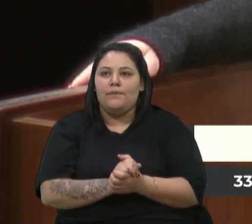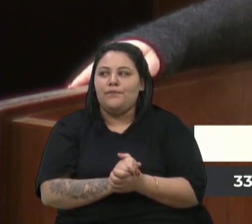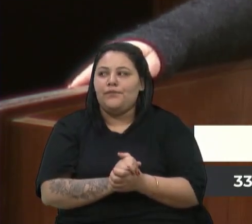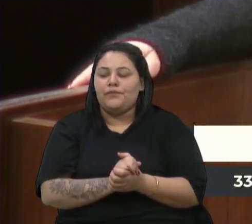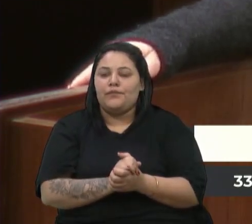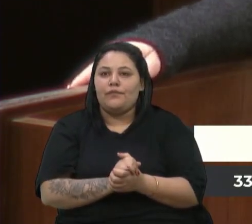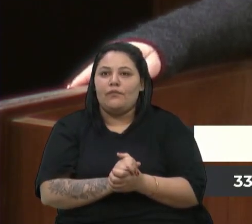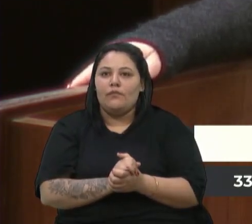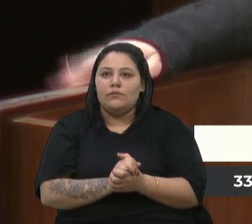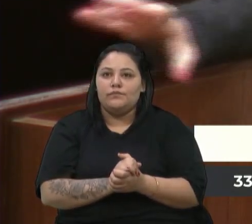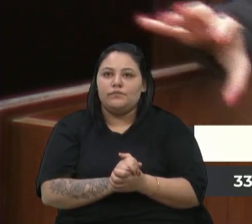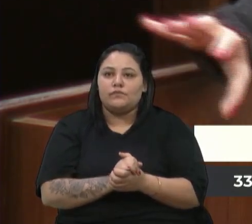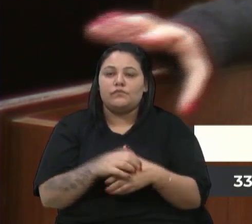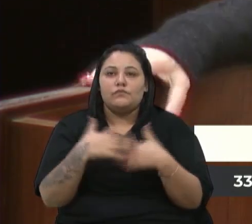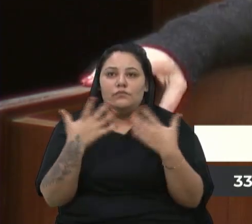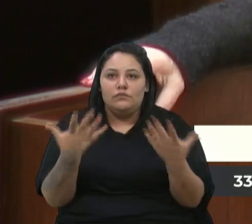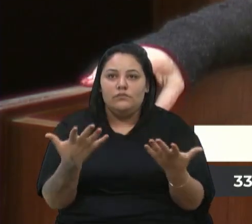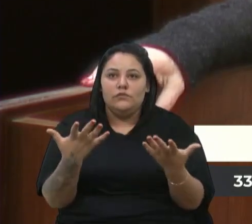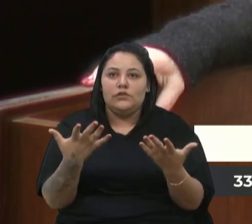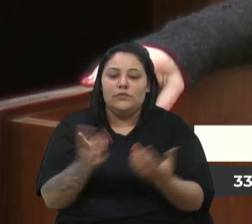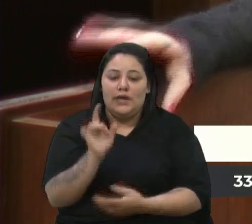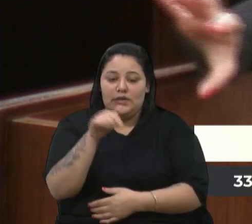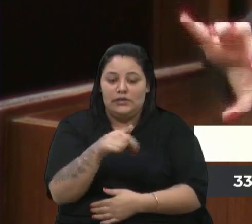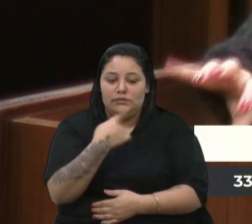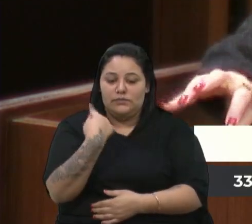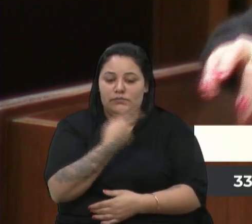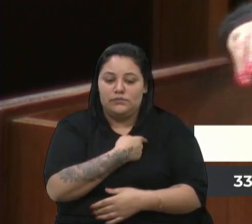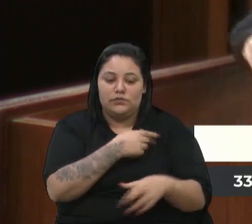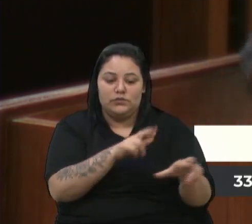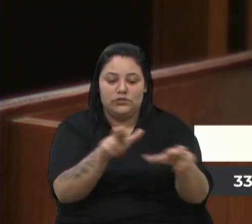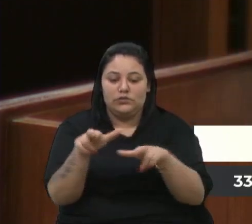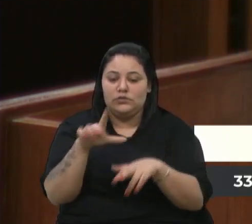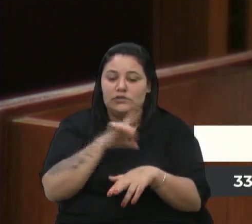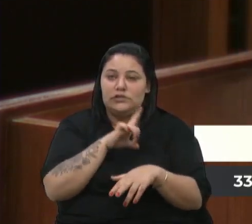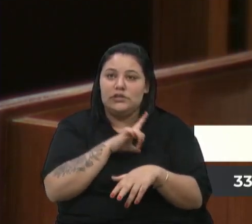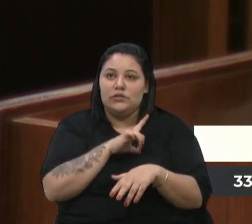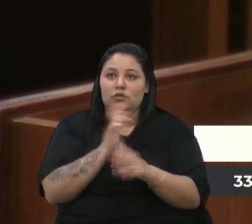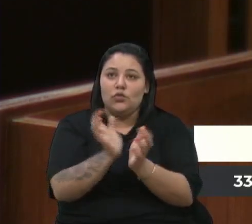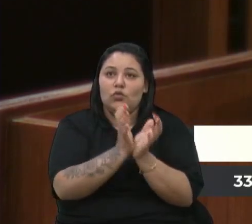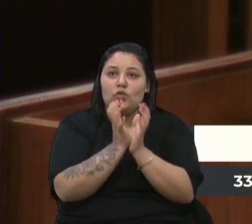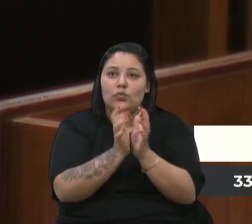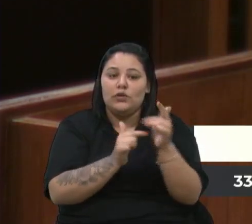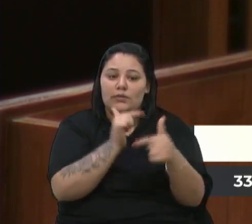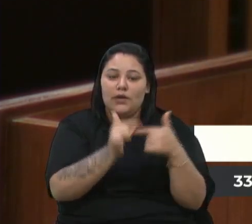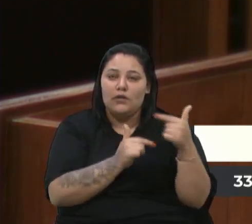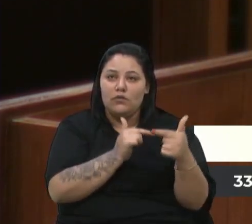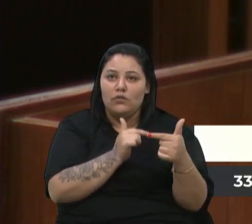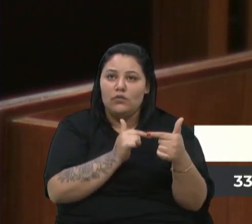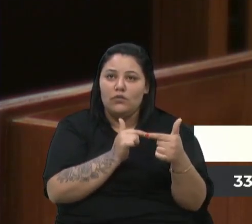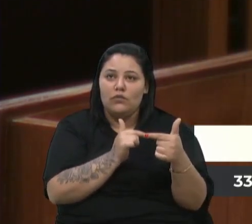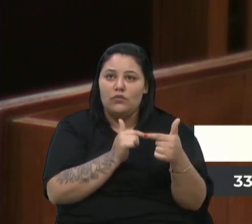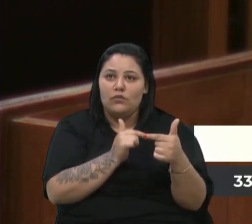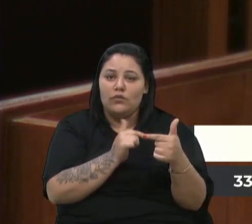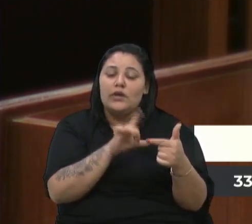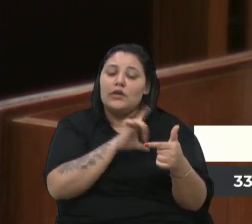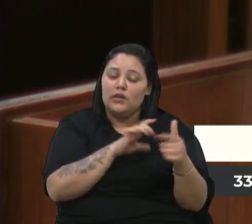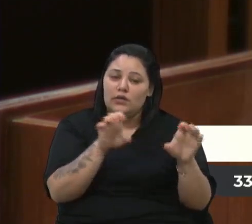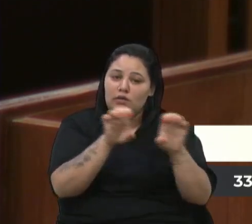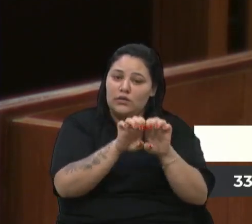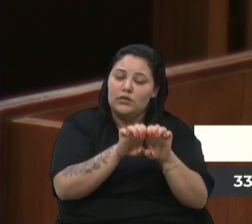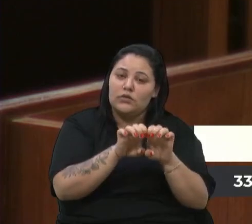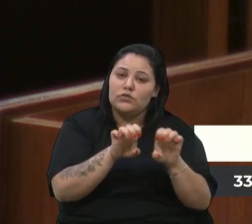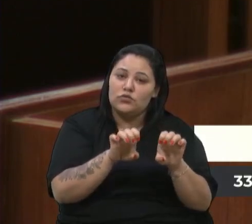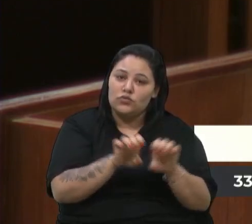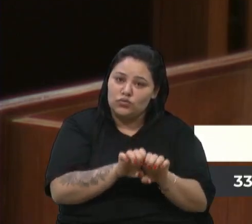Então, aqui também na nossa região, nós temos uma classe trabalhadora formal, até estruturada, e que